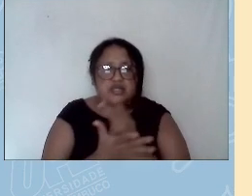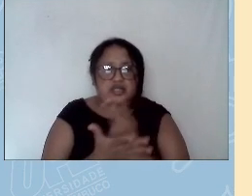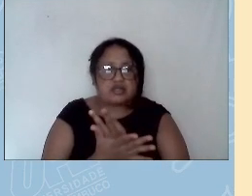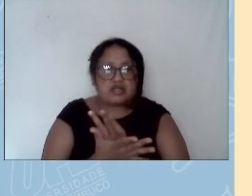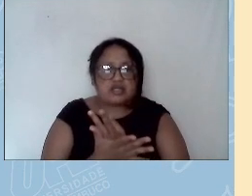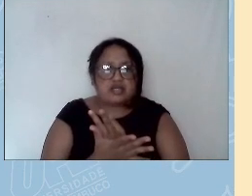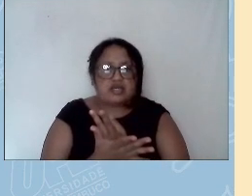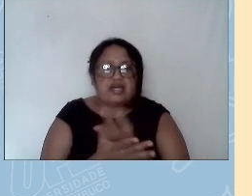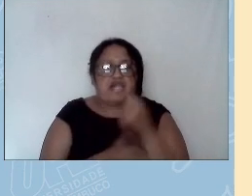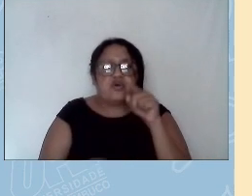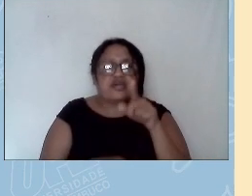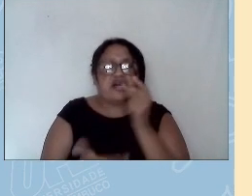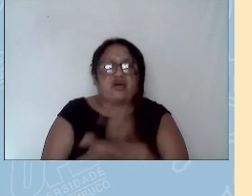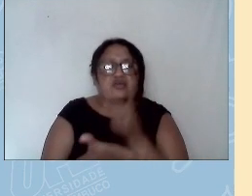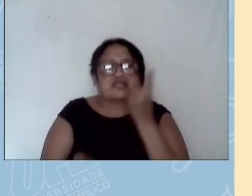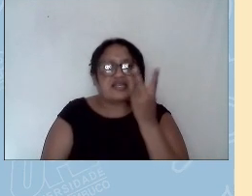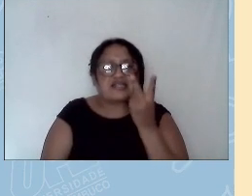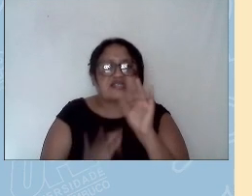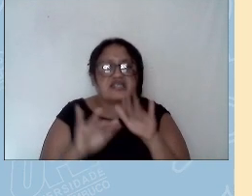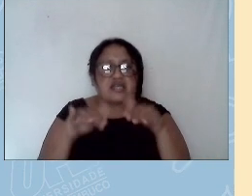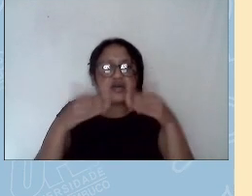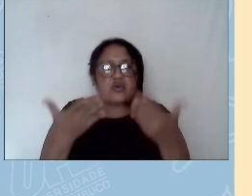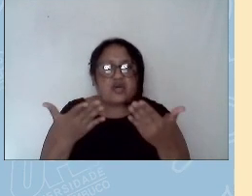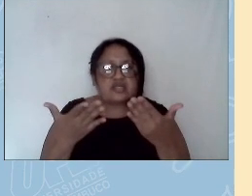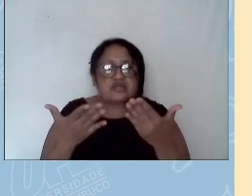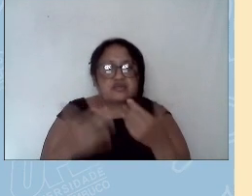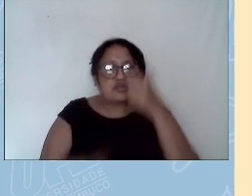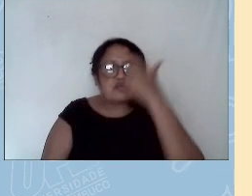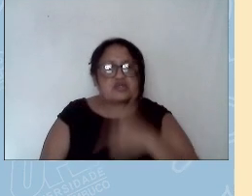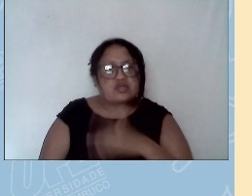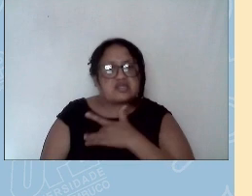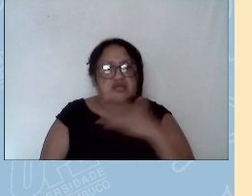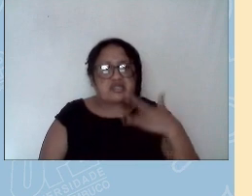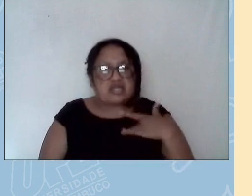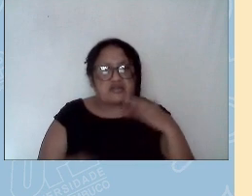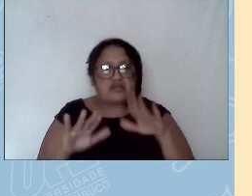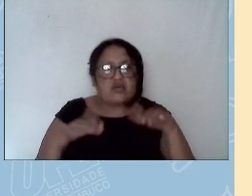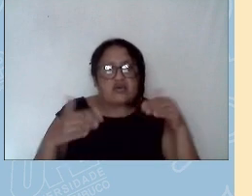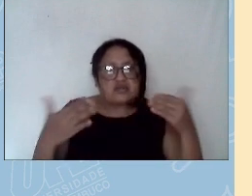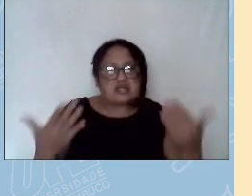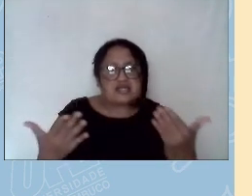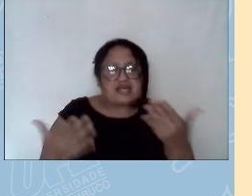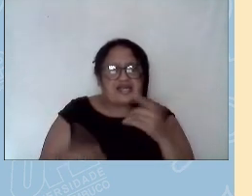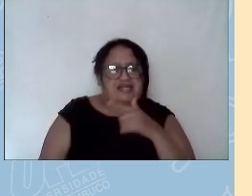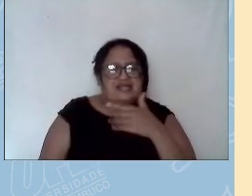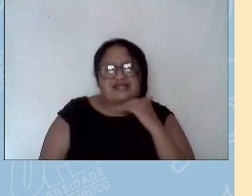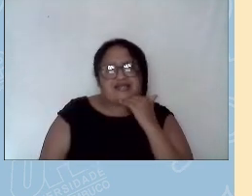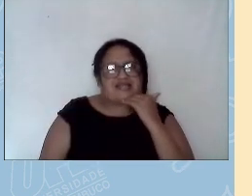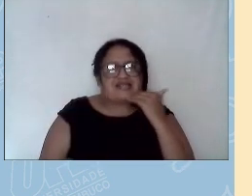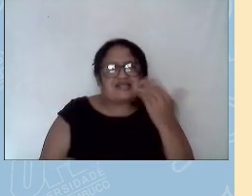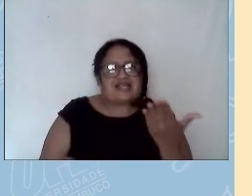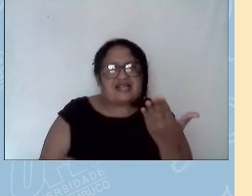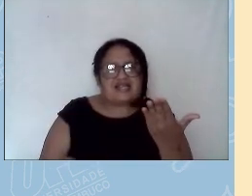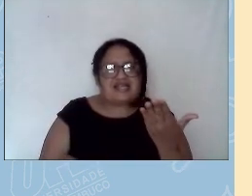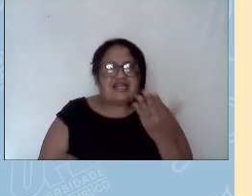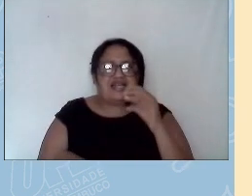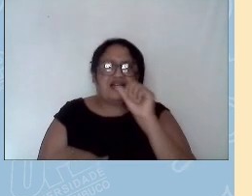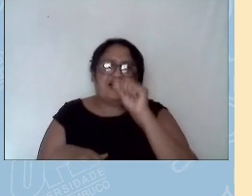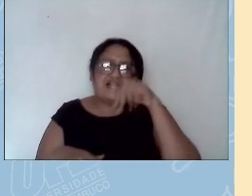aquele que ocorre quando o indivíduo saudável ou seja sem anticorpos para aquela doença